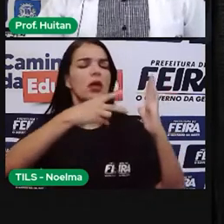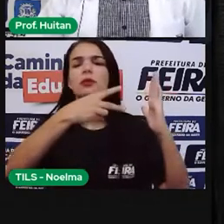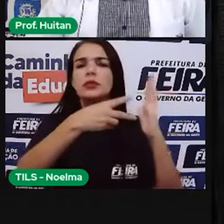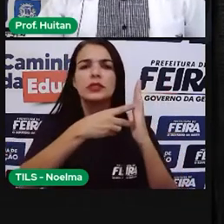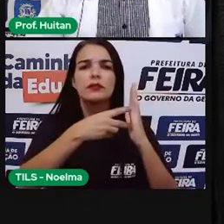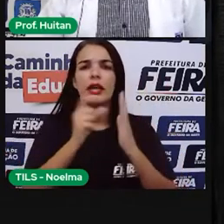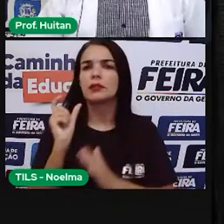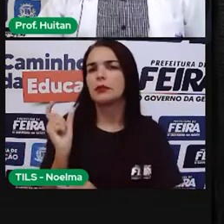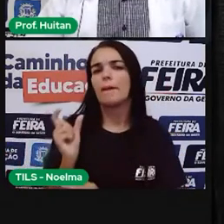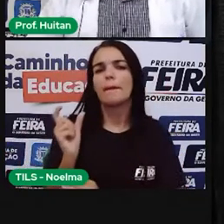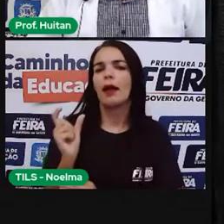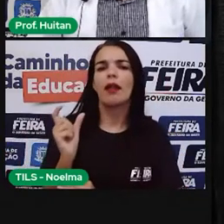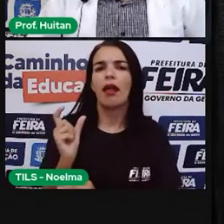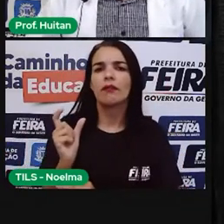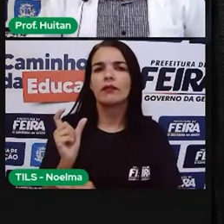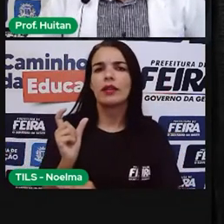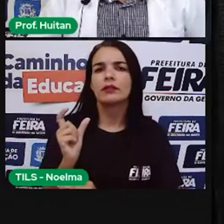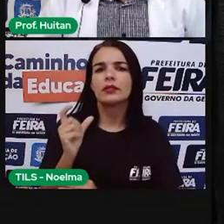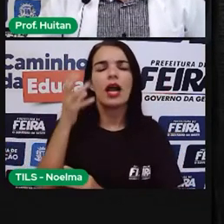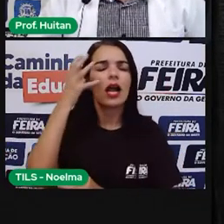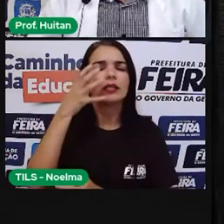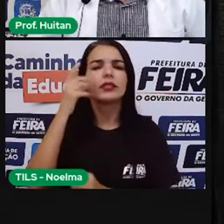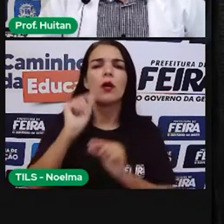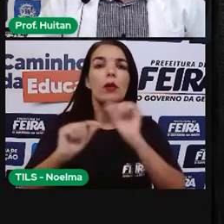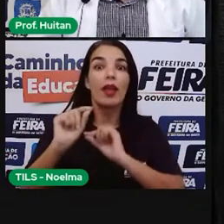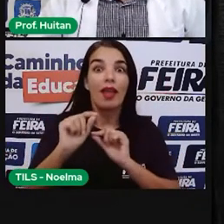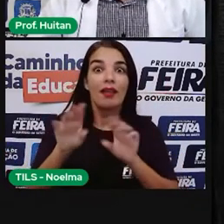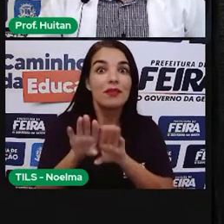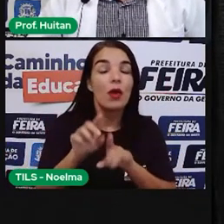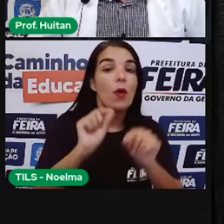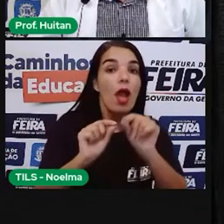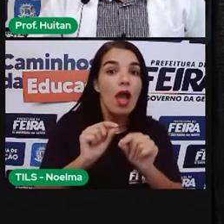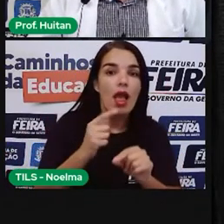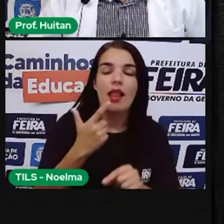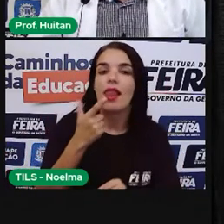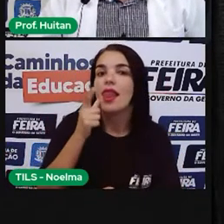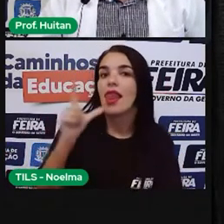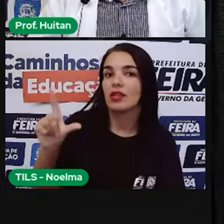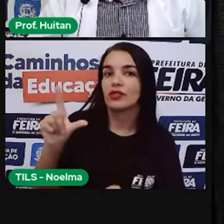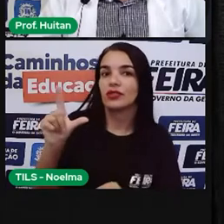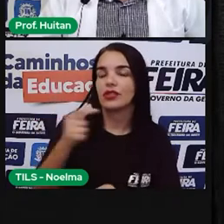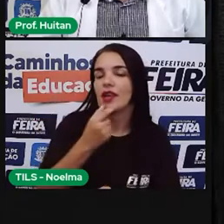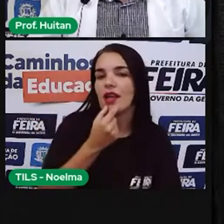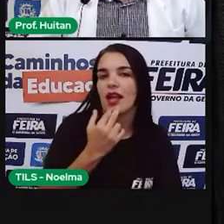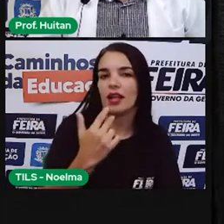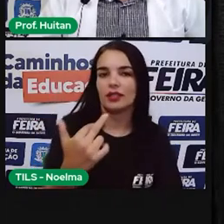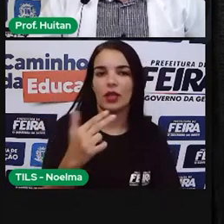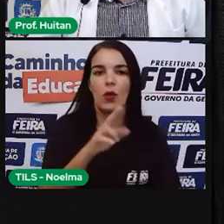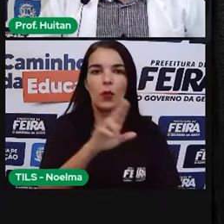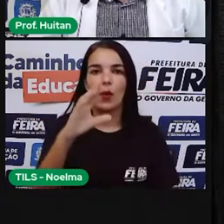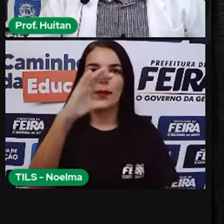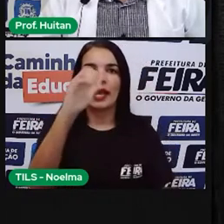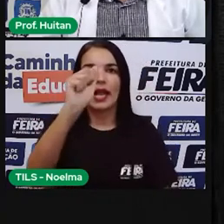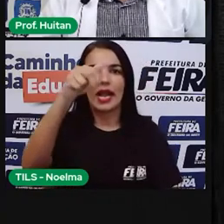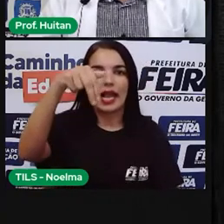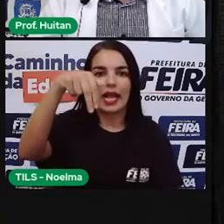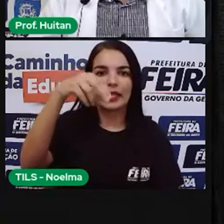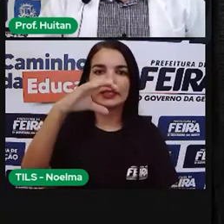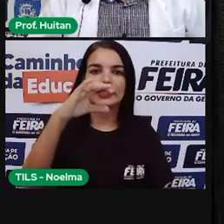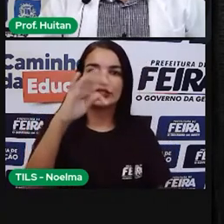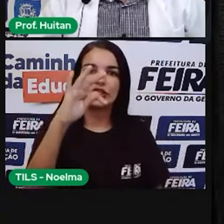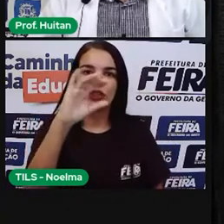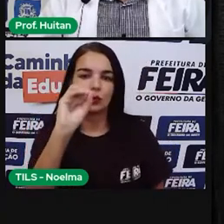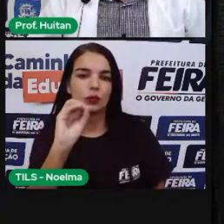a origem da palavra canção, que vem do latim. Então, do latim cancio, que